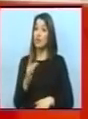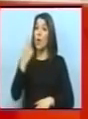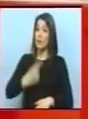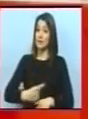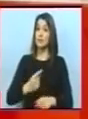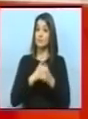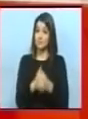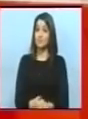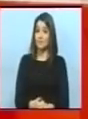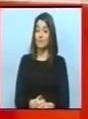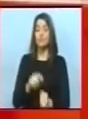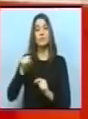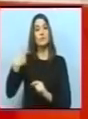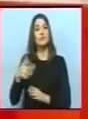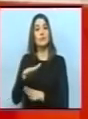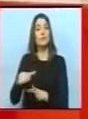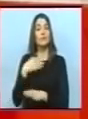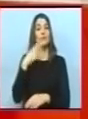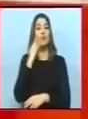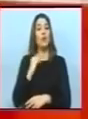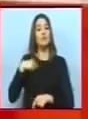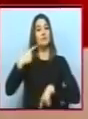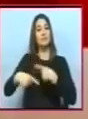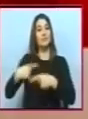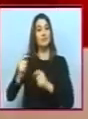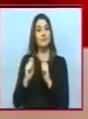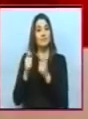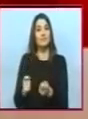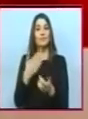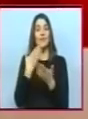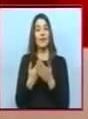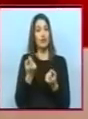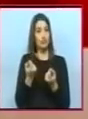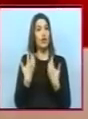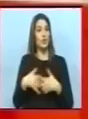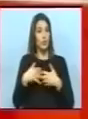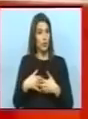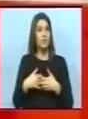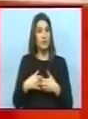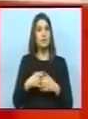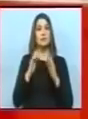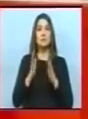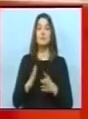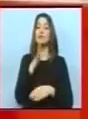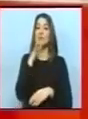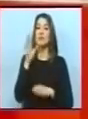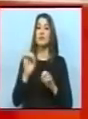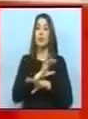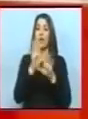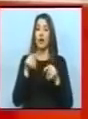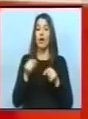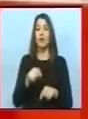outra das situações que eu acho que numa herança traz sempre algumas dúvidas. E aí lá está. Tem que haver aqui muito enquadramento